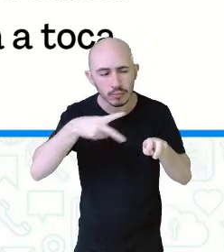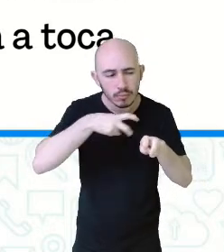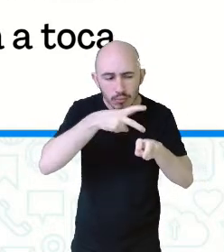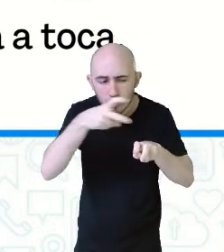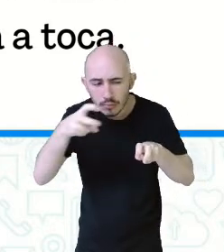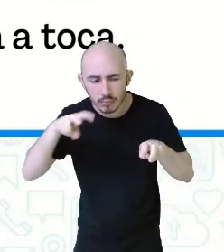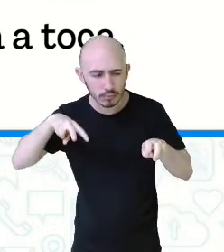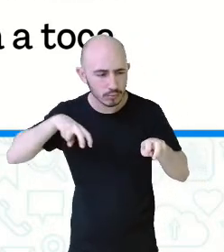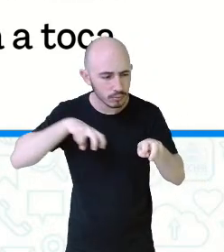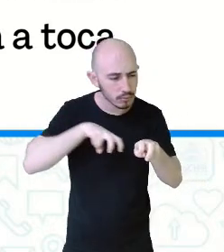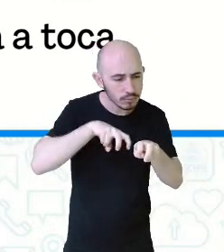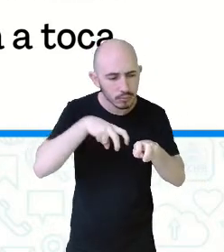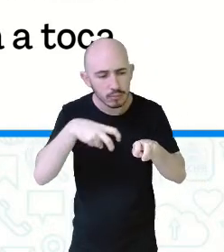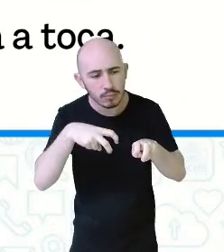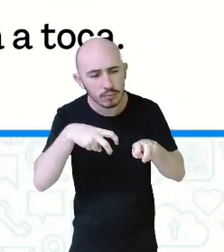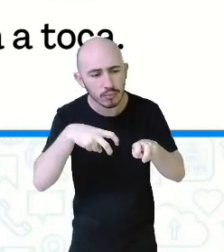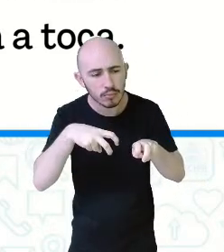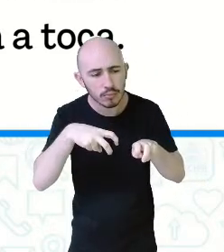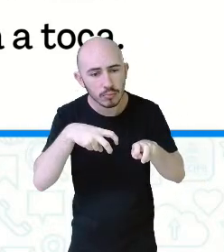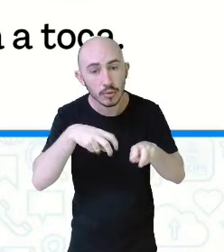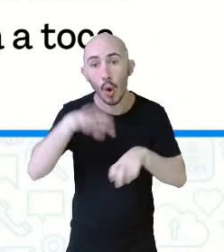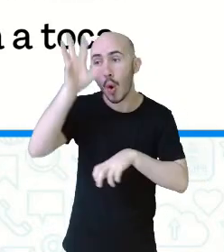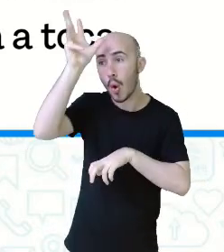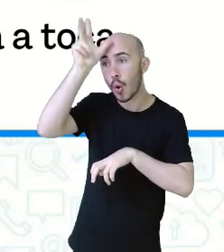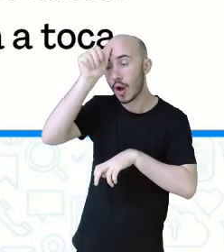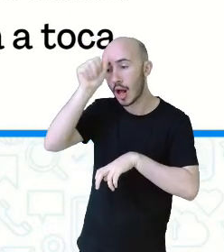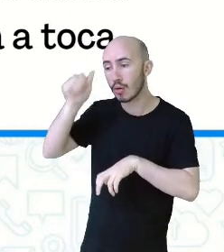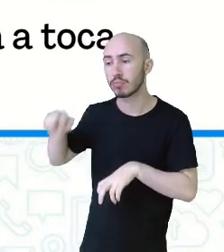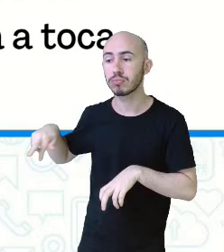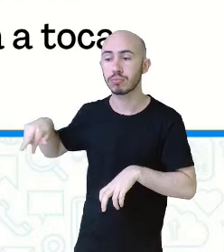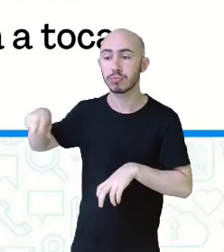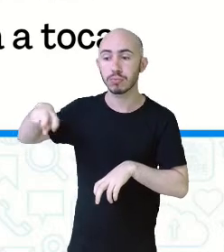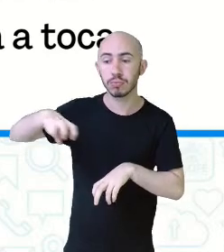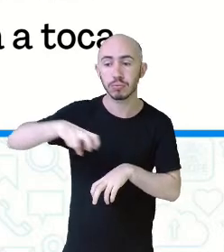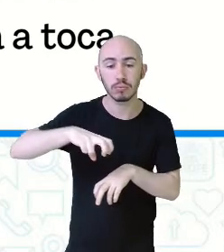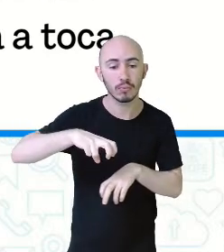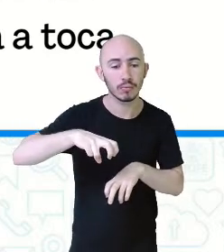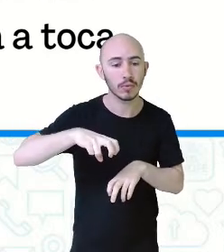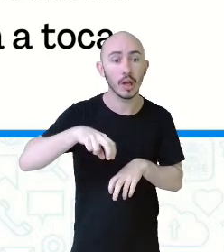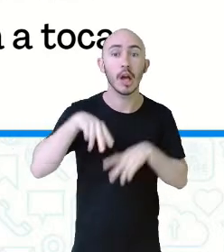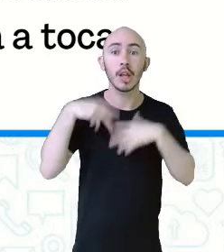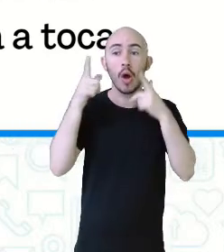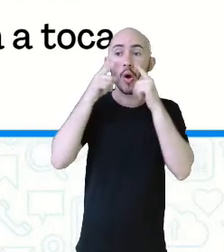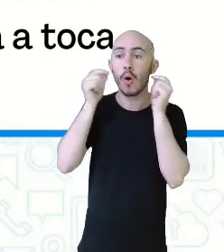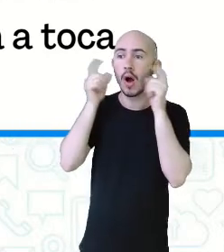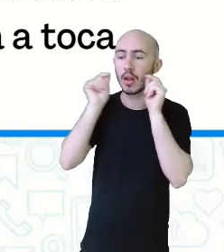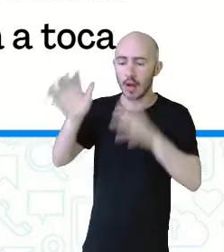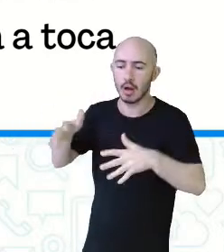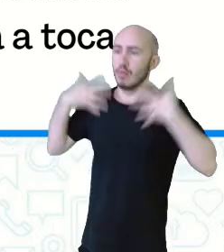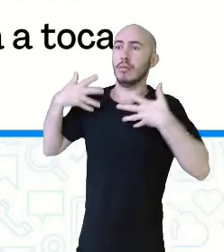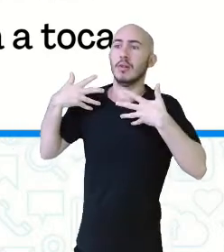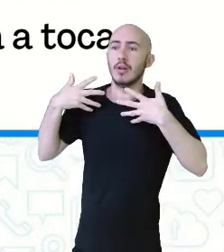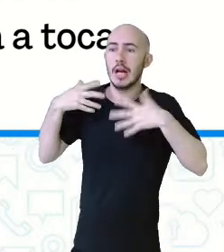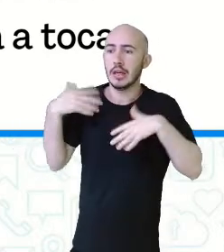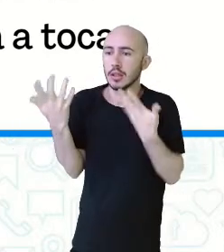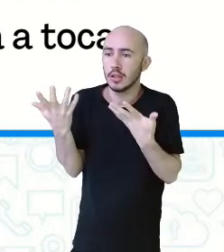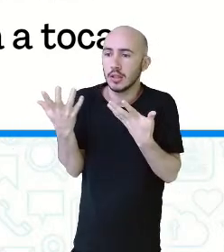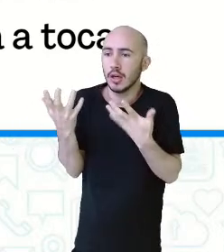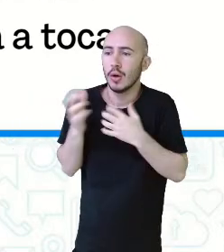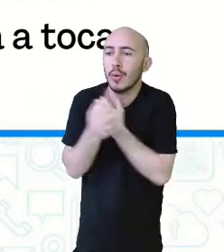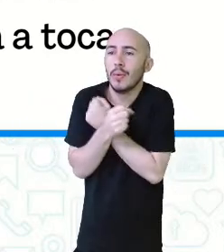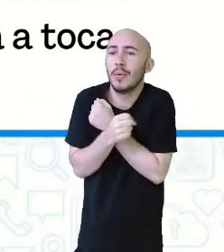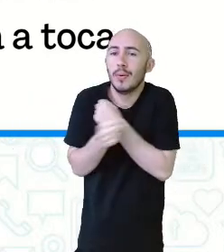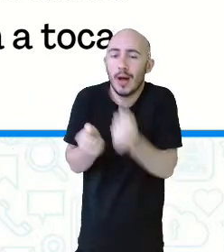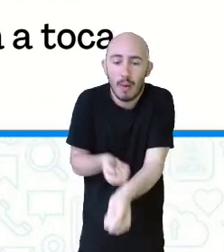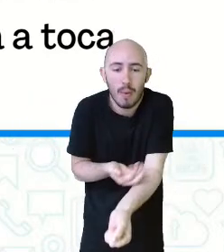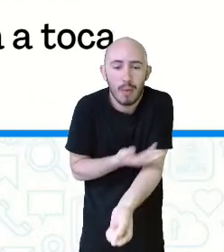bate as asas e canta. O ratinho, por um triz, não morreu de susto. Arrepiou-se todo